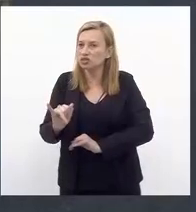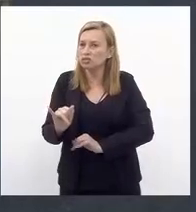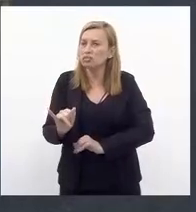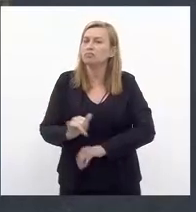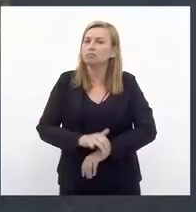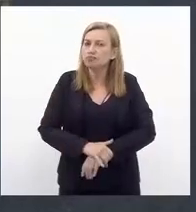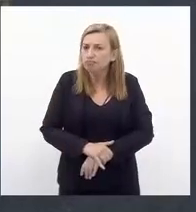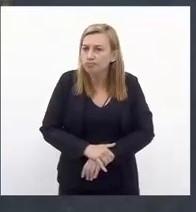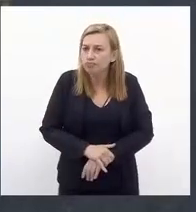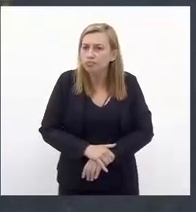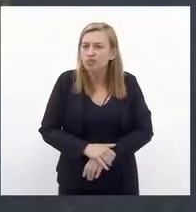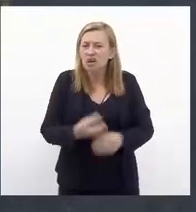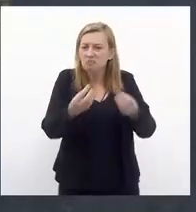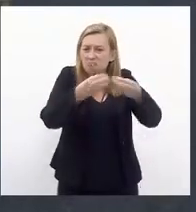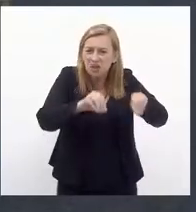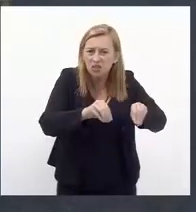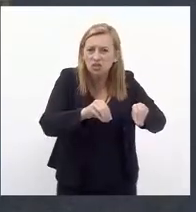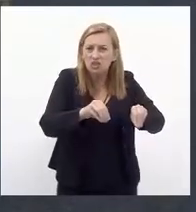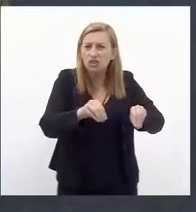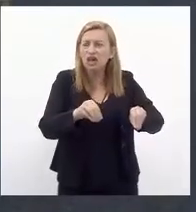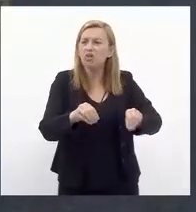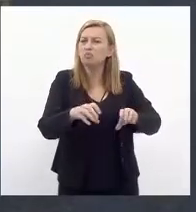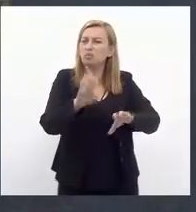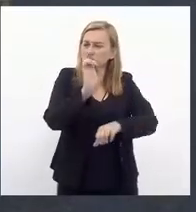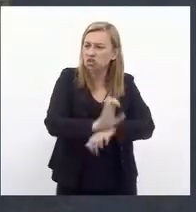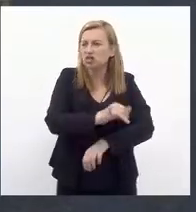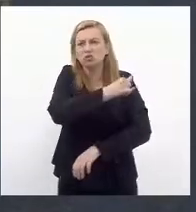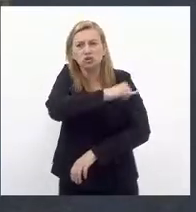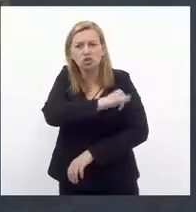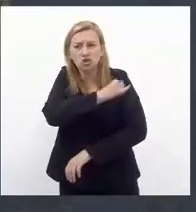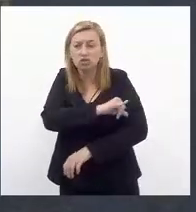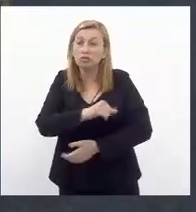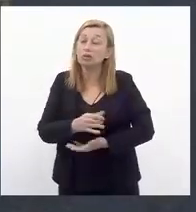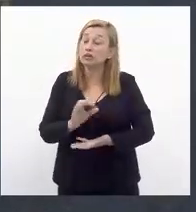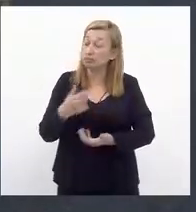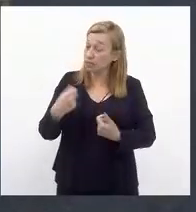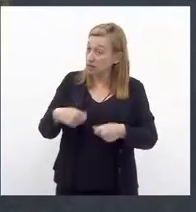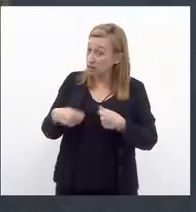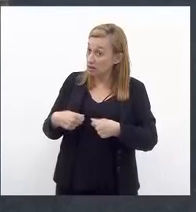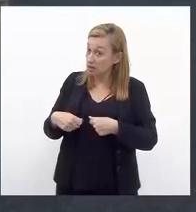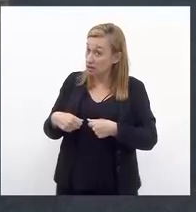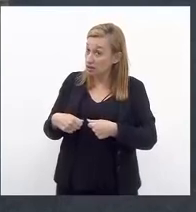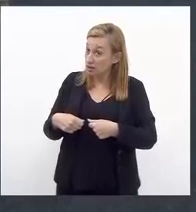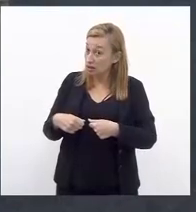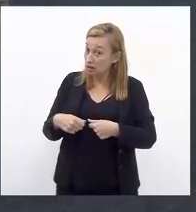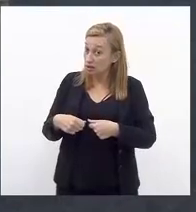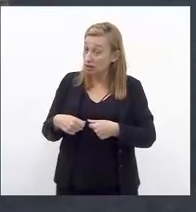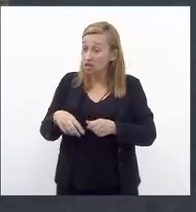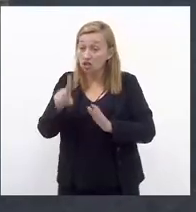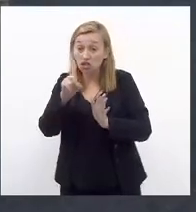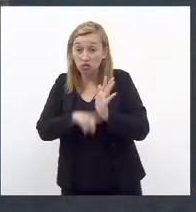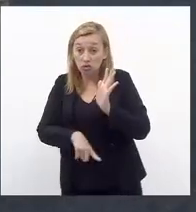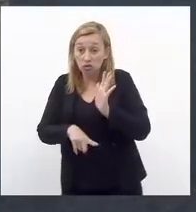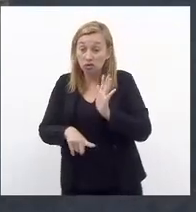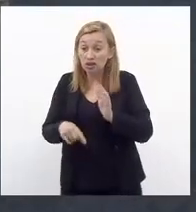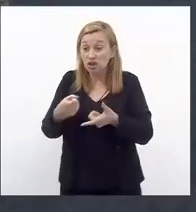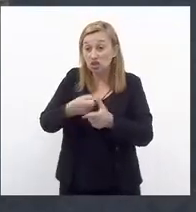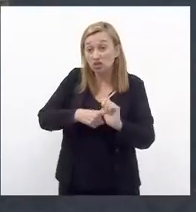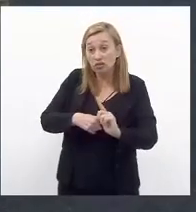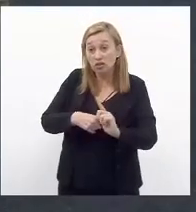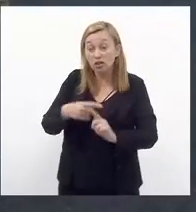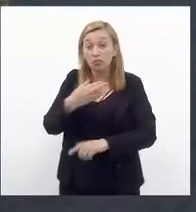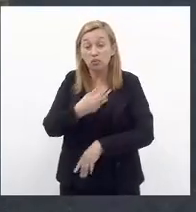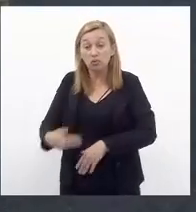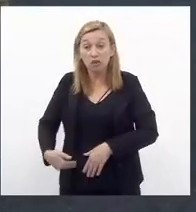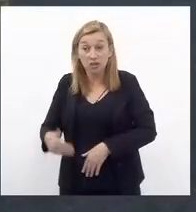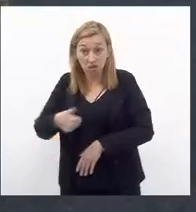extremamente prejudicial para o estado do Rio de Janeiro que deveria ter sido uma das contrapartidas para redução da nossa dívida pública de forma